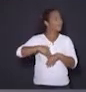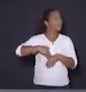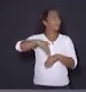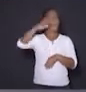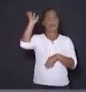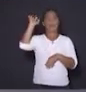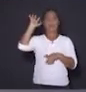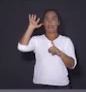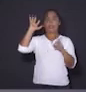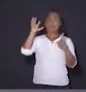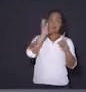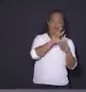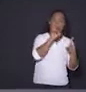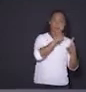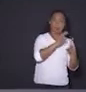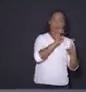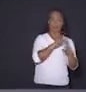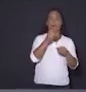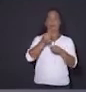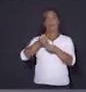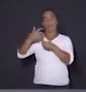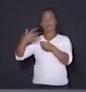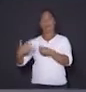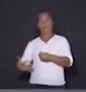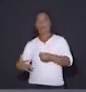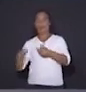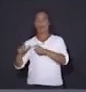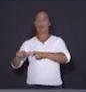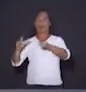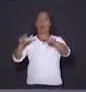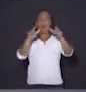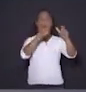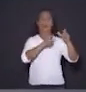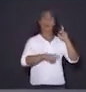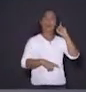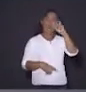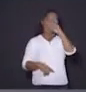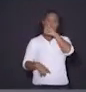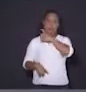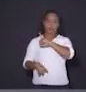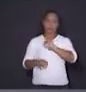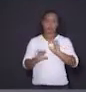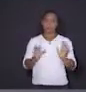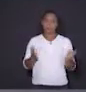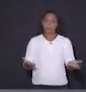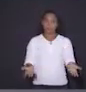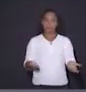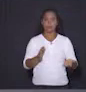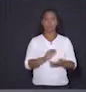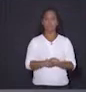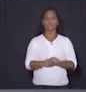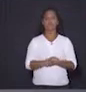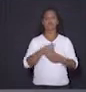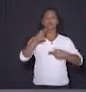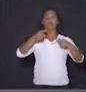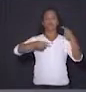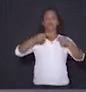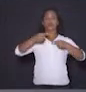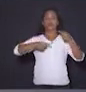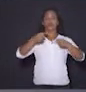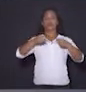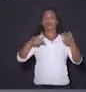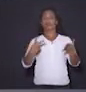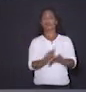direcionar conteúdo em diferentes espaços em que a gente também saiba é uma discussão muito grande que existe hoje é